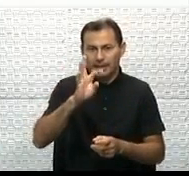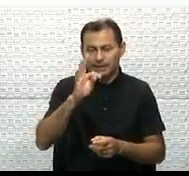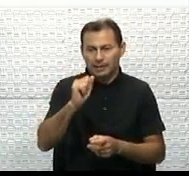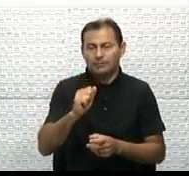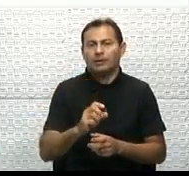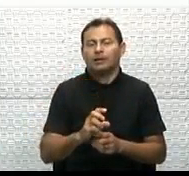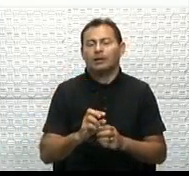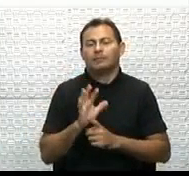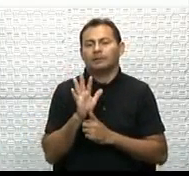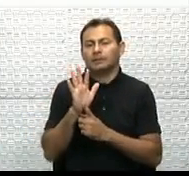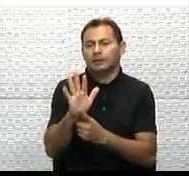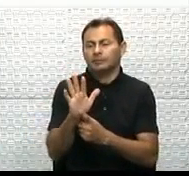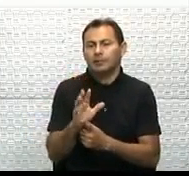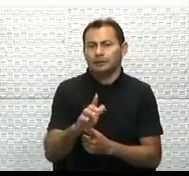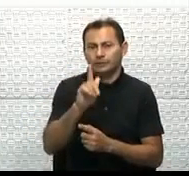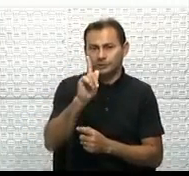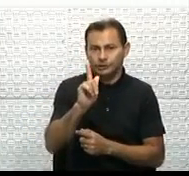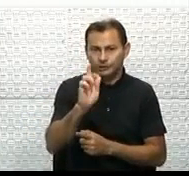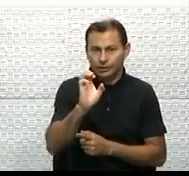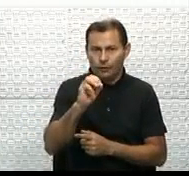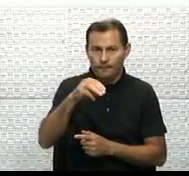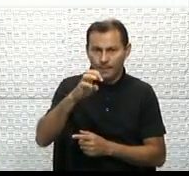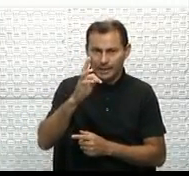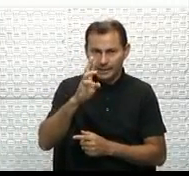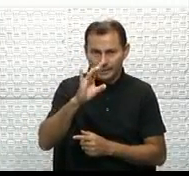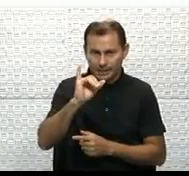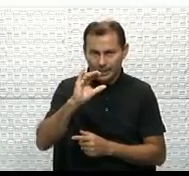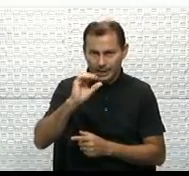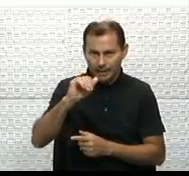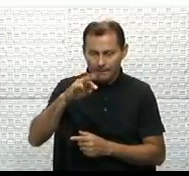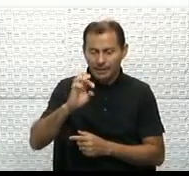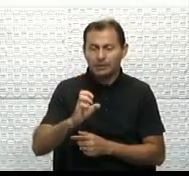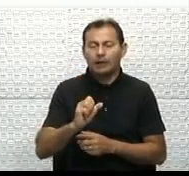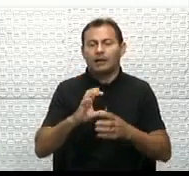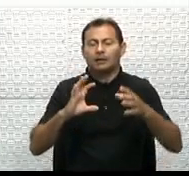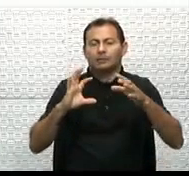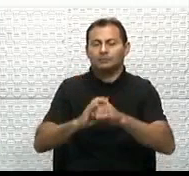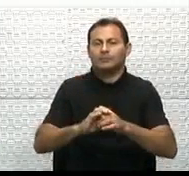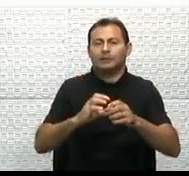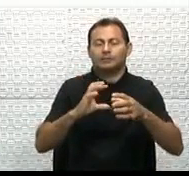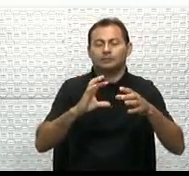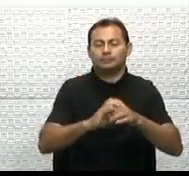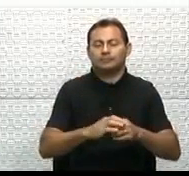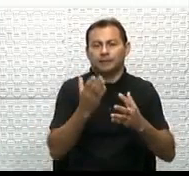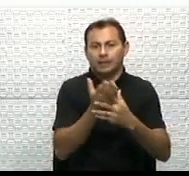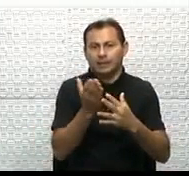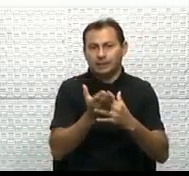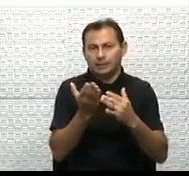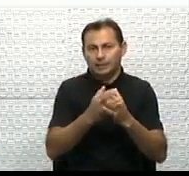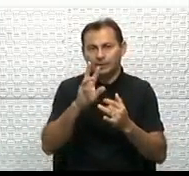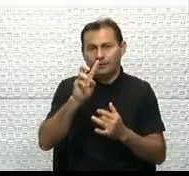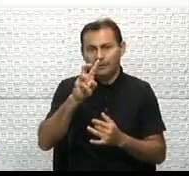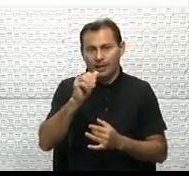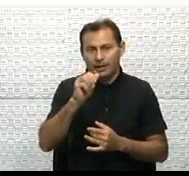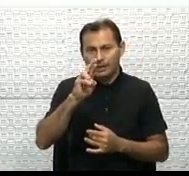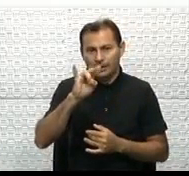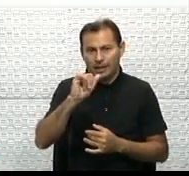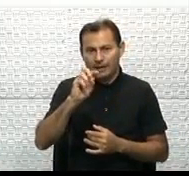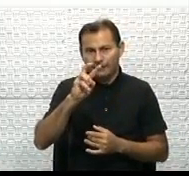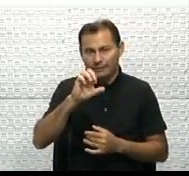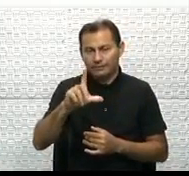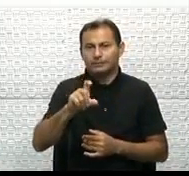reta é o de representar geometricamente a associação entre as variáveis